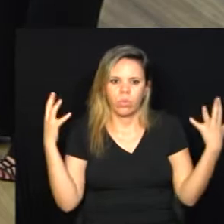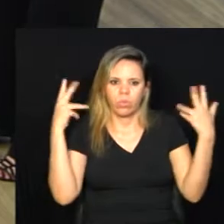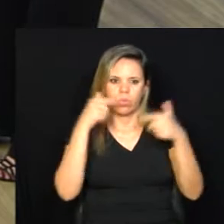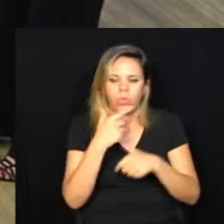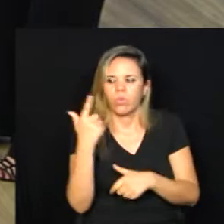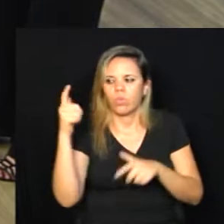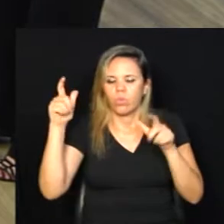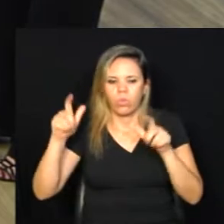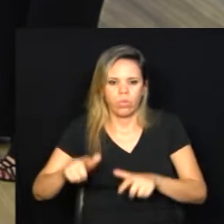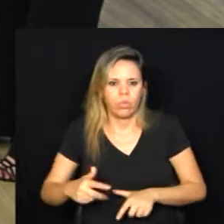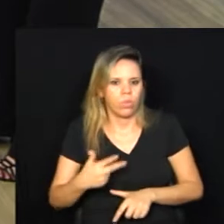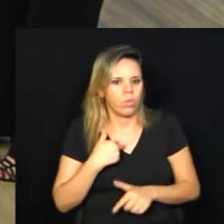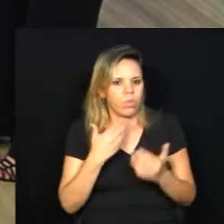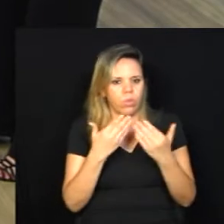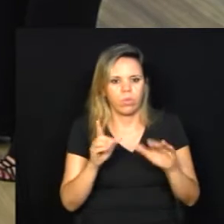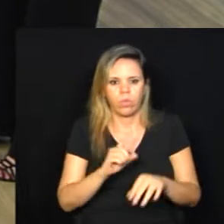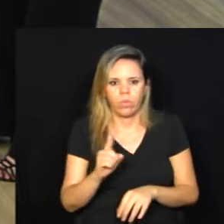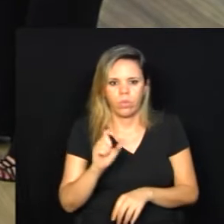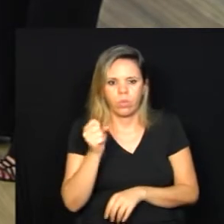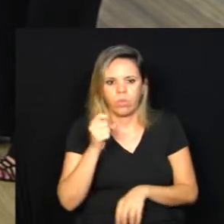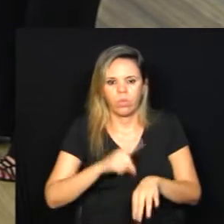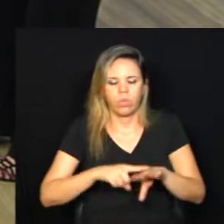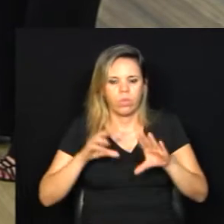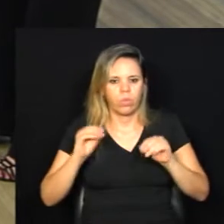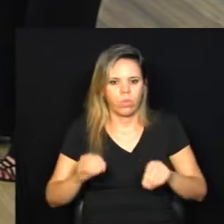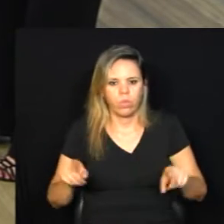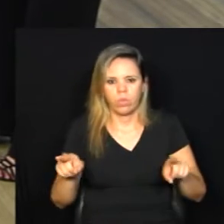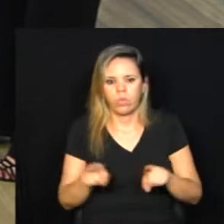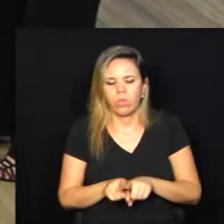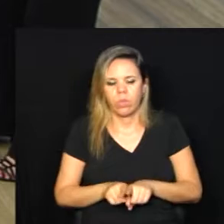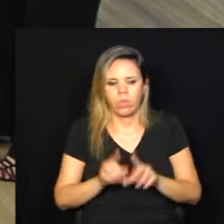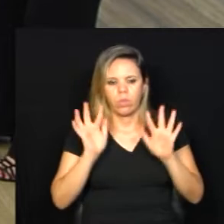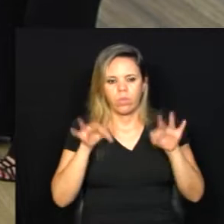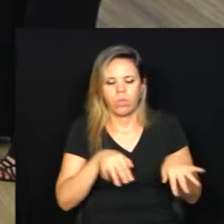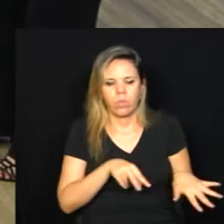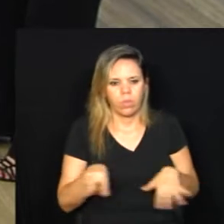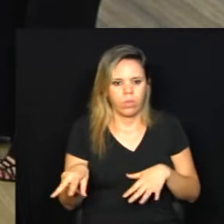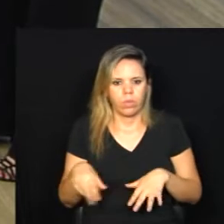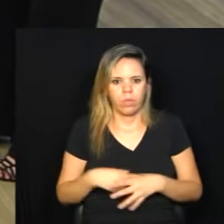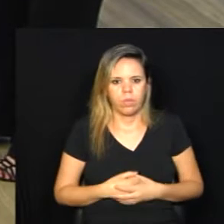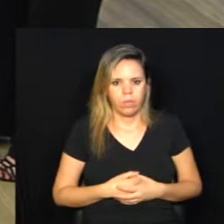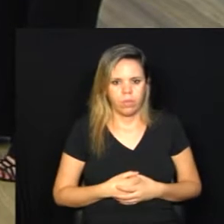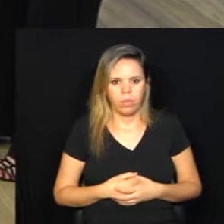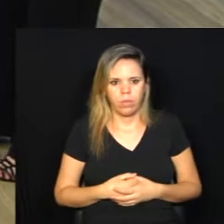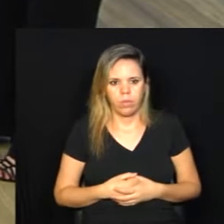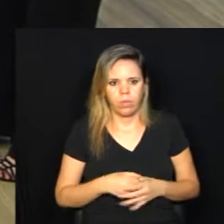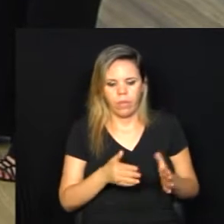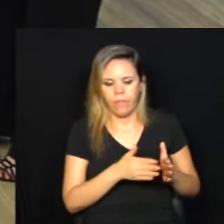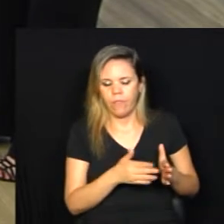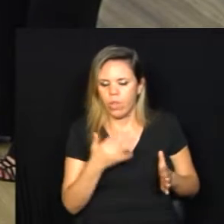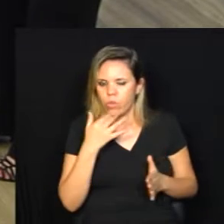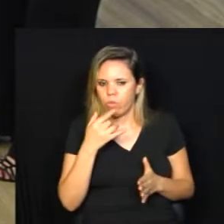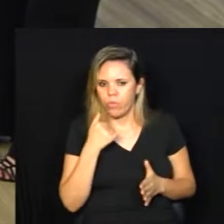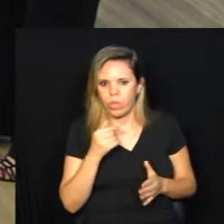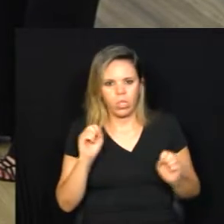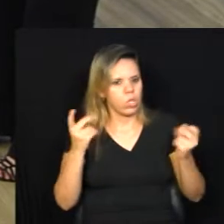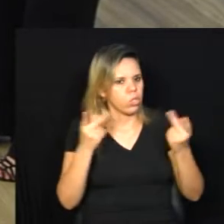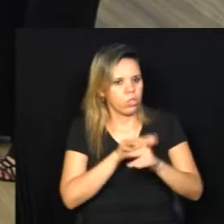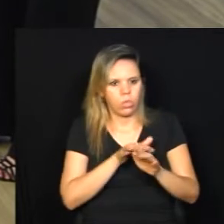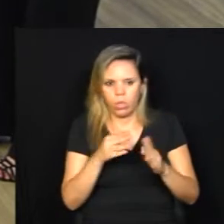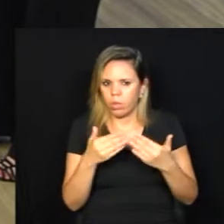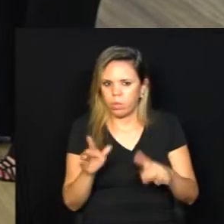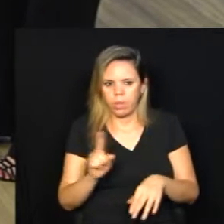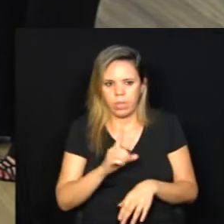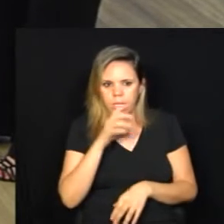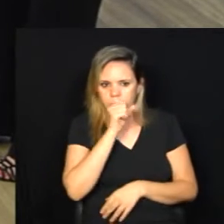outros lugares não poderão abrir a partir das 8 e também nos finais de semana. com a fase vermelha, sem shopping aberto,